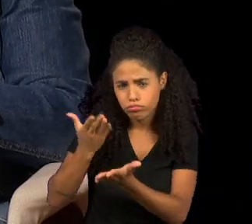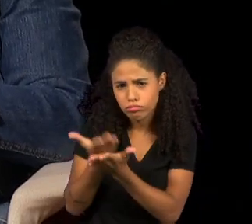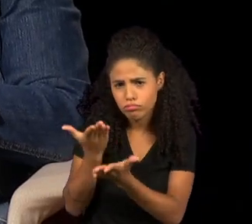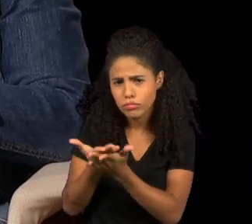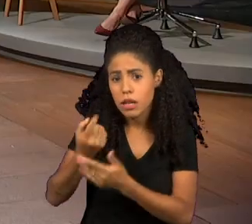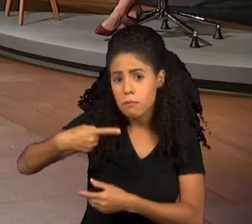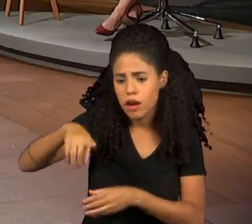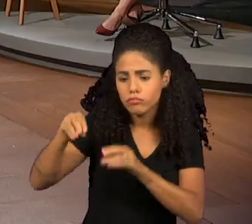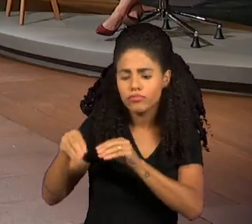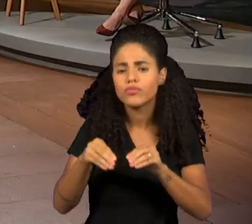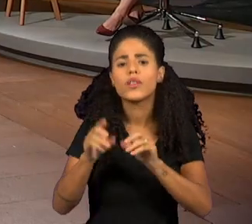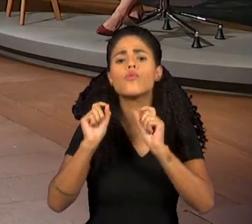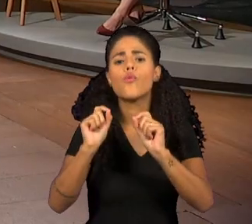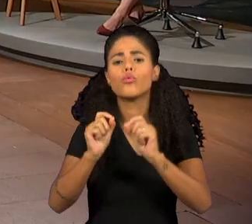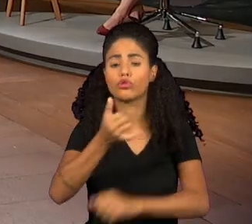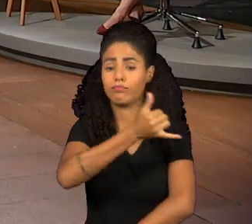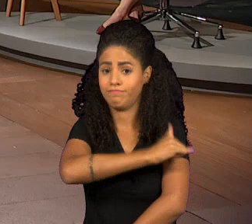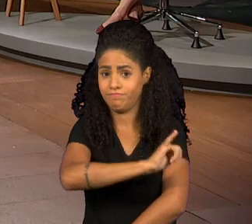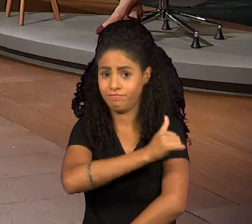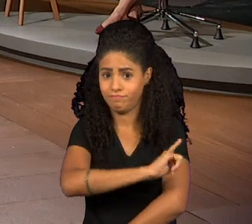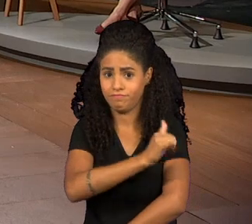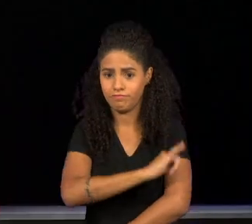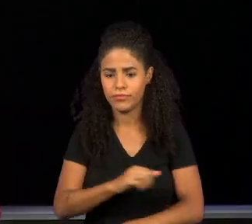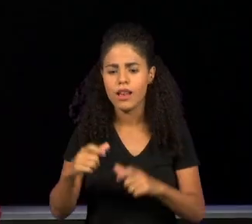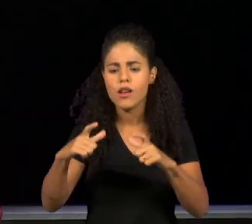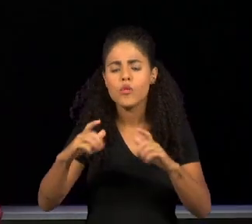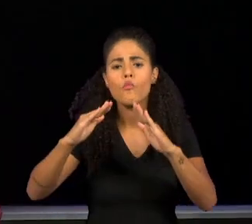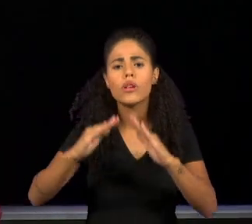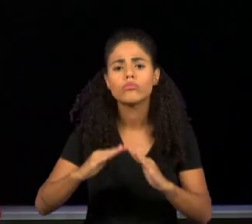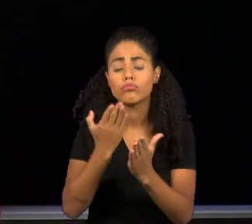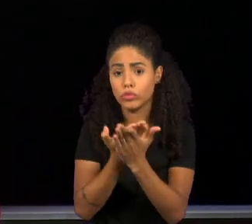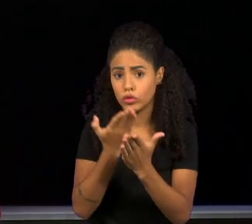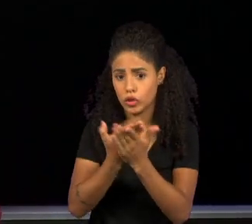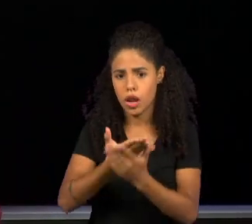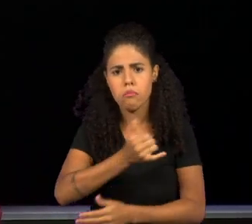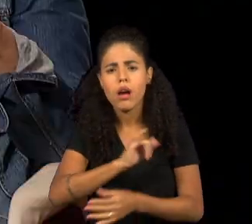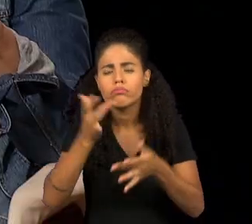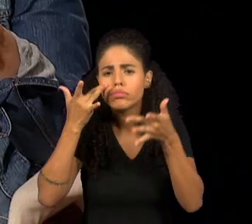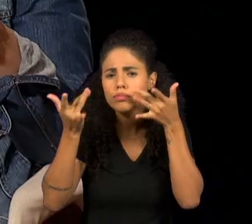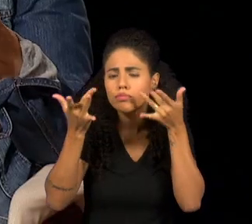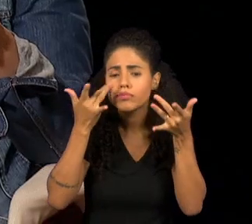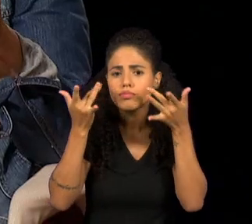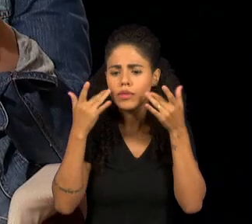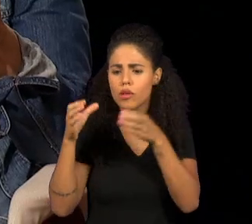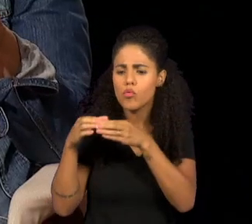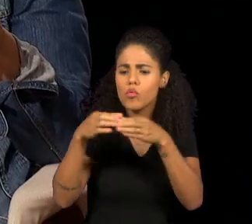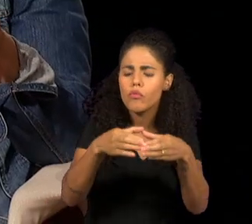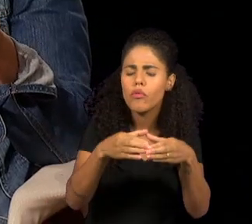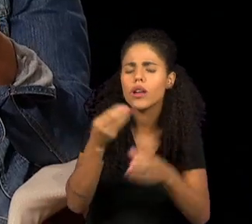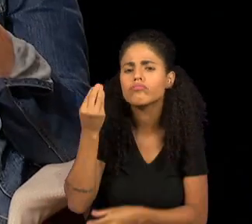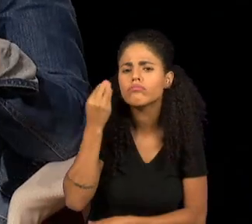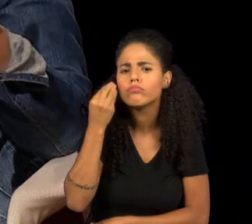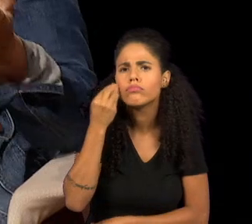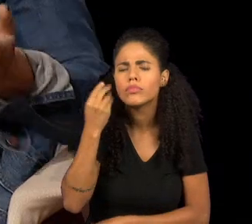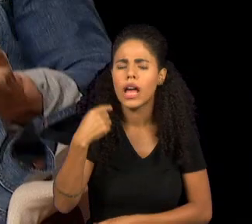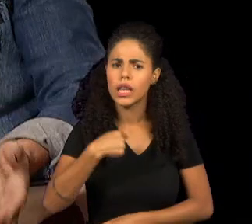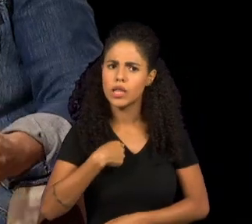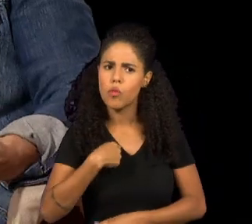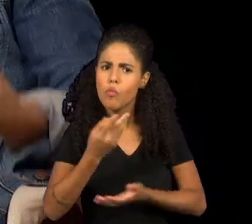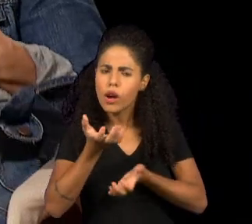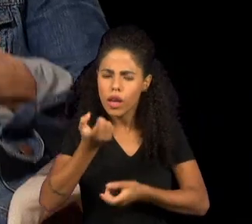Rio de Janeiro para uma escola de teatro. O grupo foi fazer esse teste. E eu falei, eu